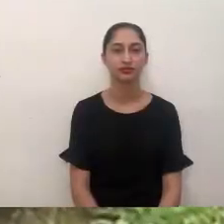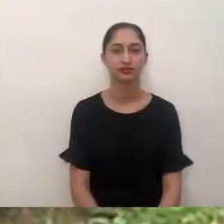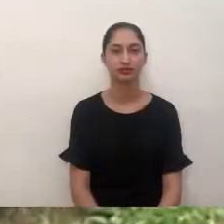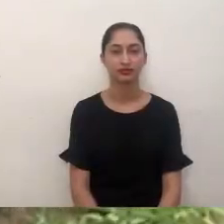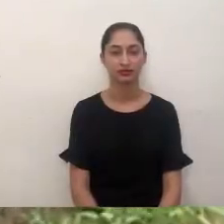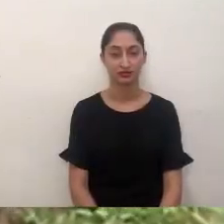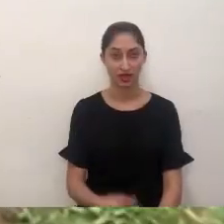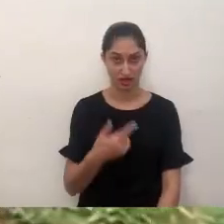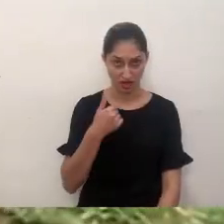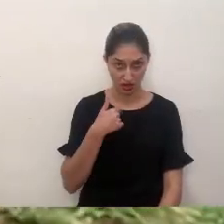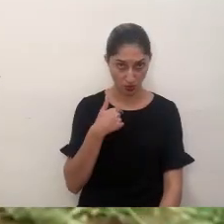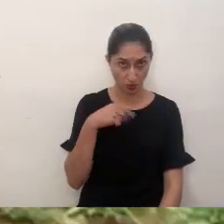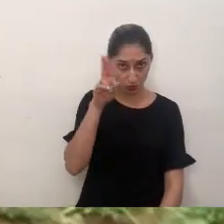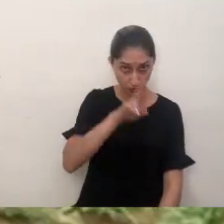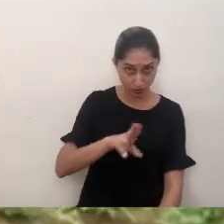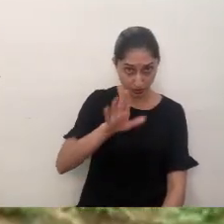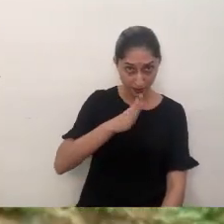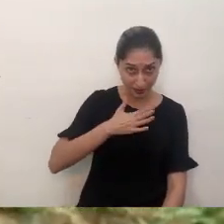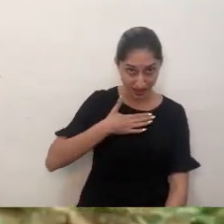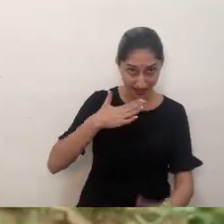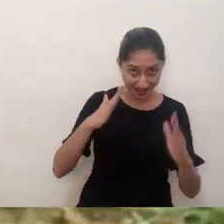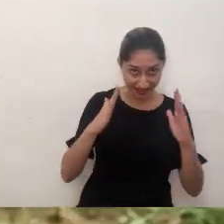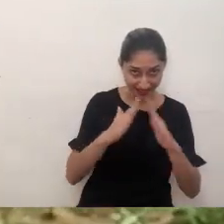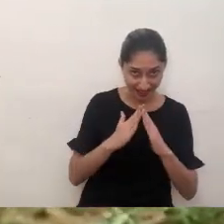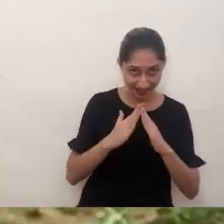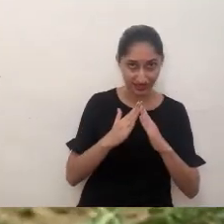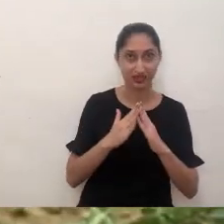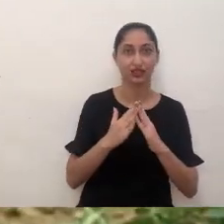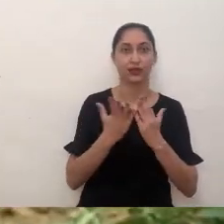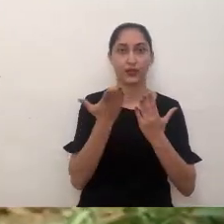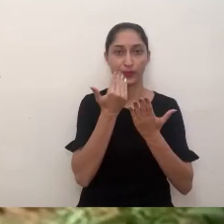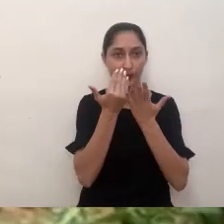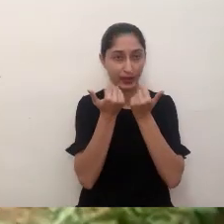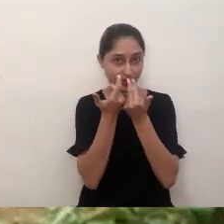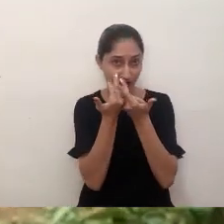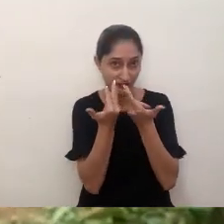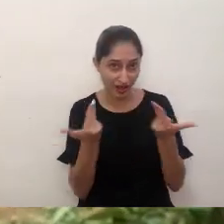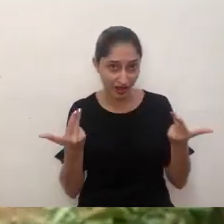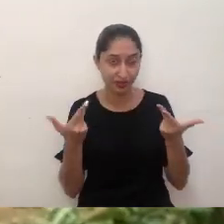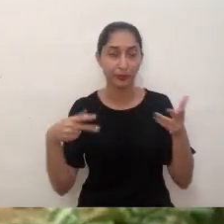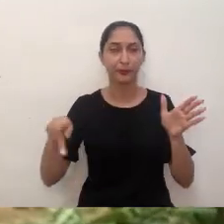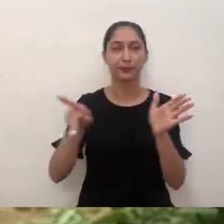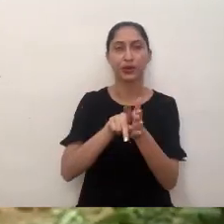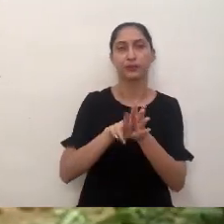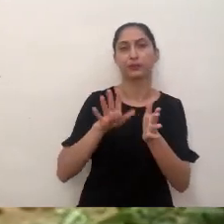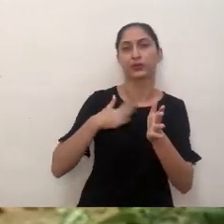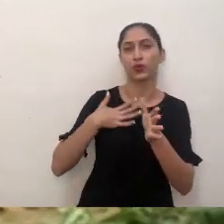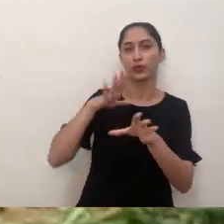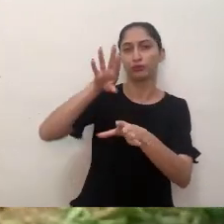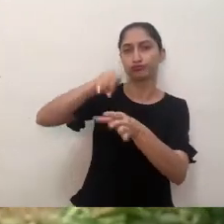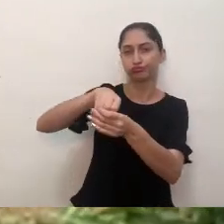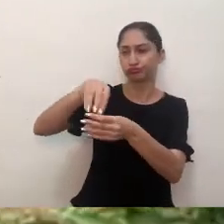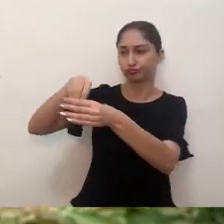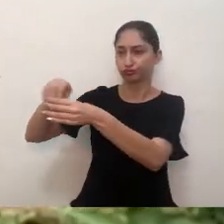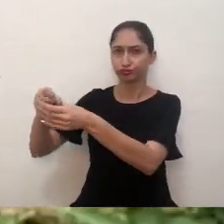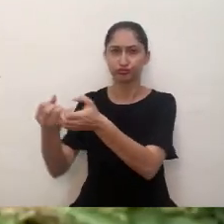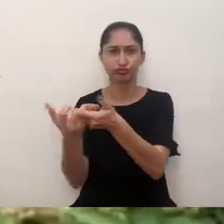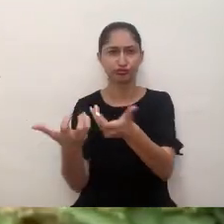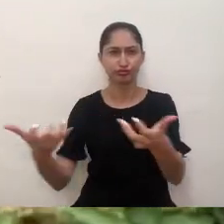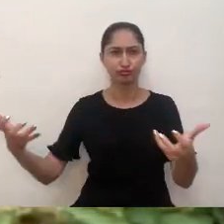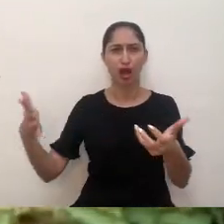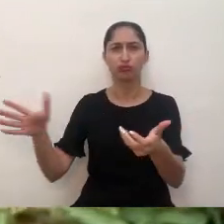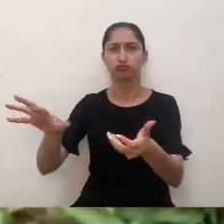Tudo que eu consumo na minha casa vem da minha hortinha, graças a Deus. E abaixo e acima